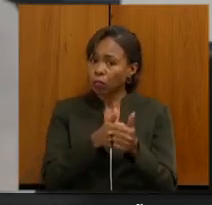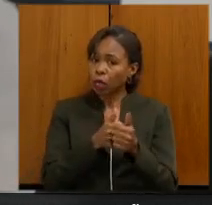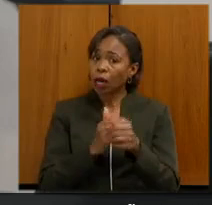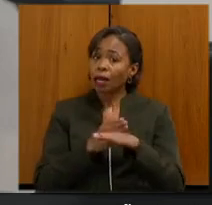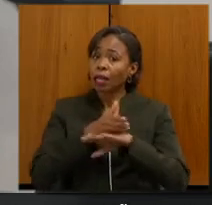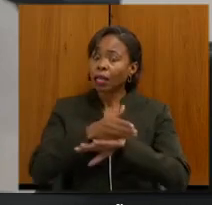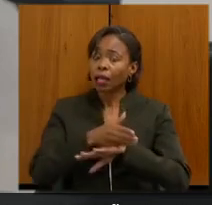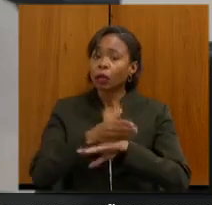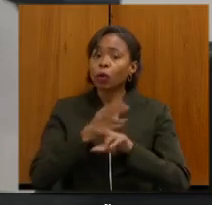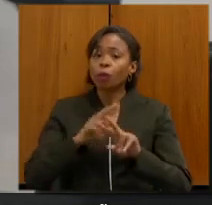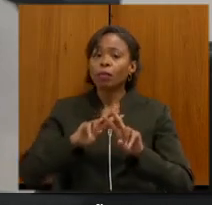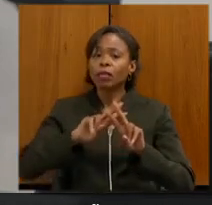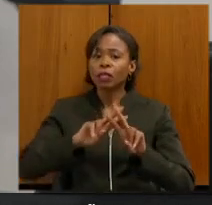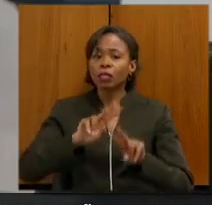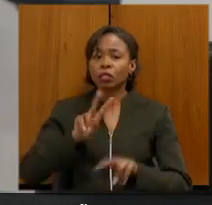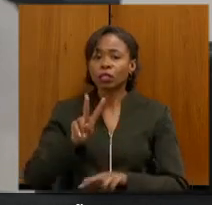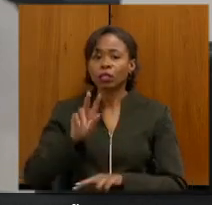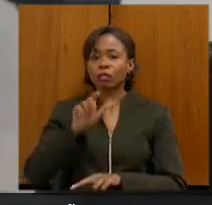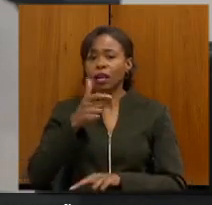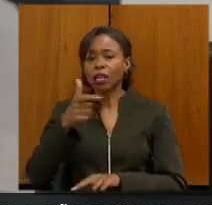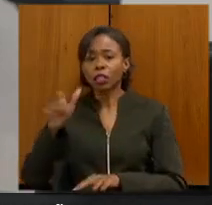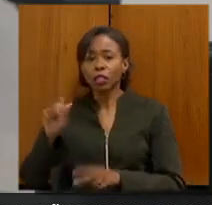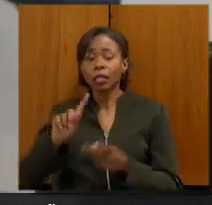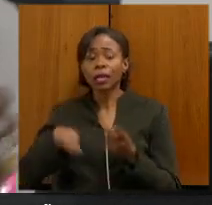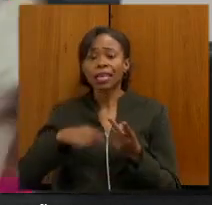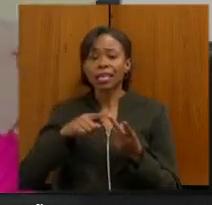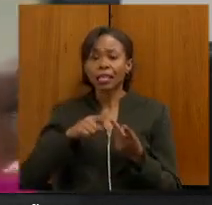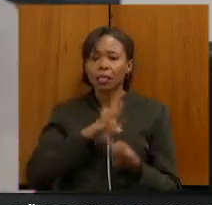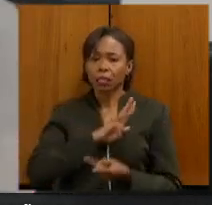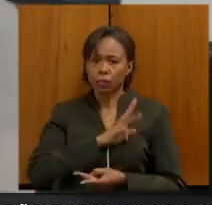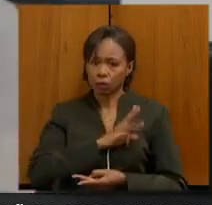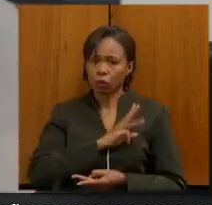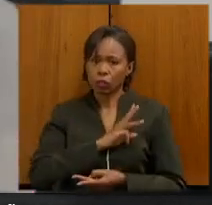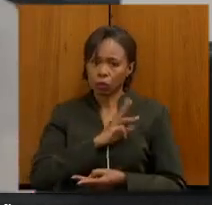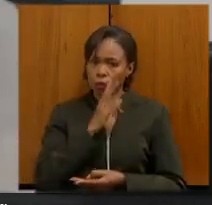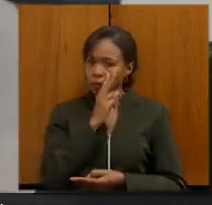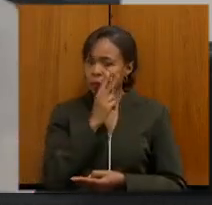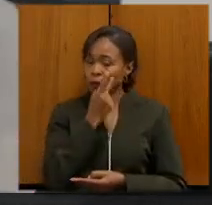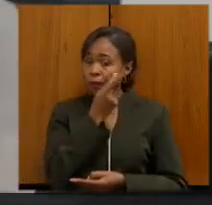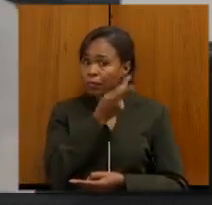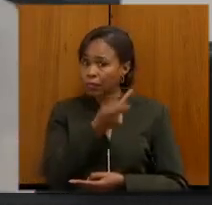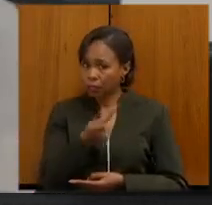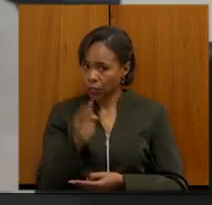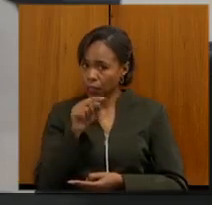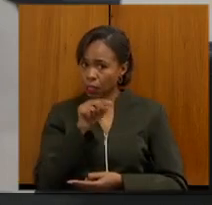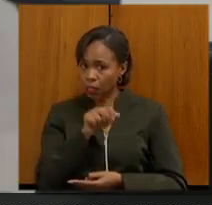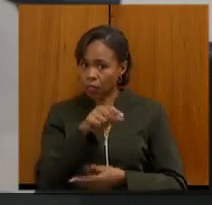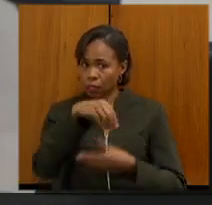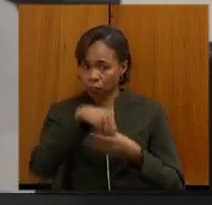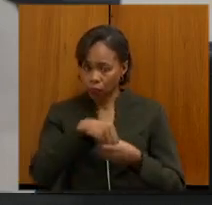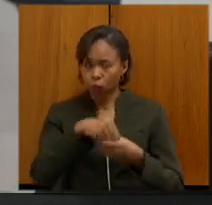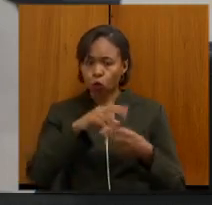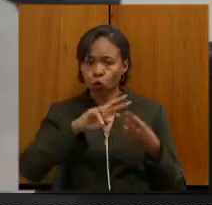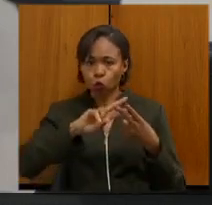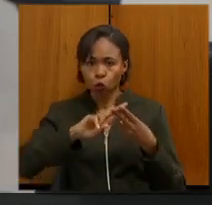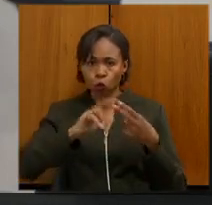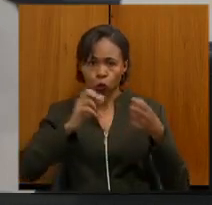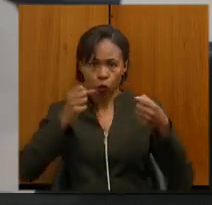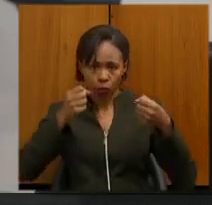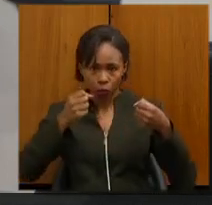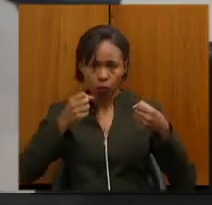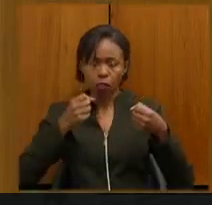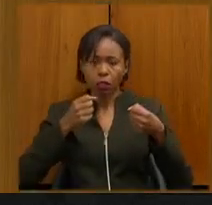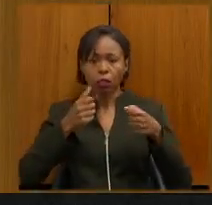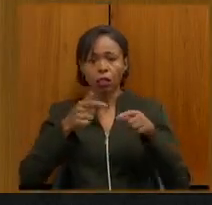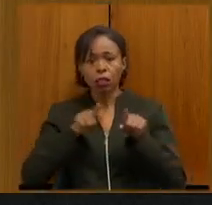presídio de Varginha entre Três Corações né a gente recentemente fez uma visita técnica presídio as pessoas também